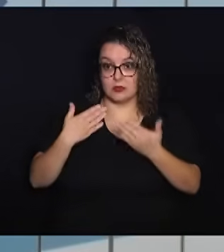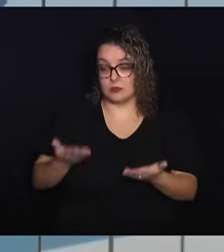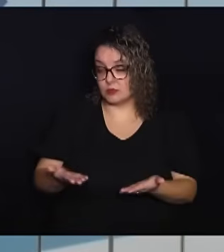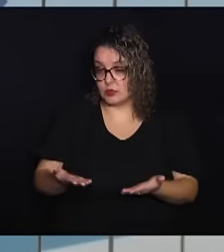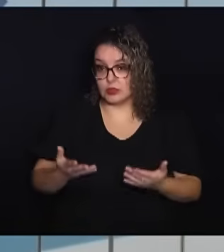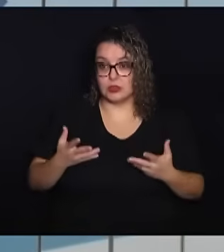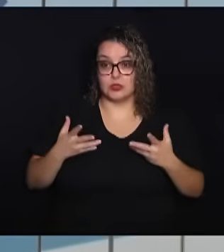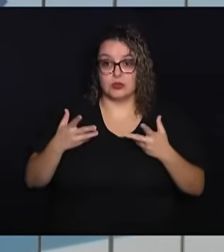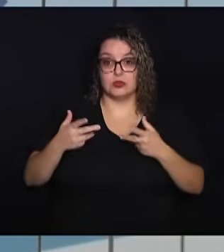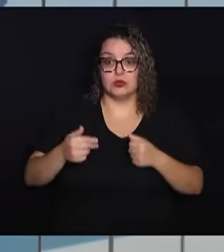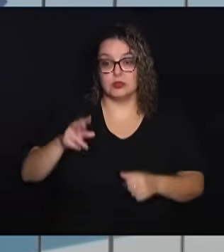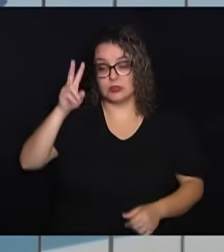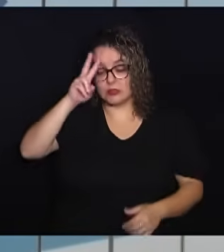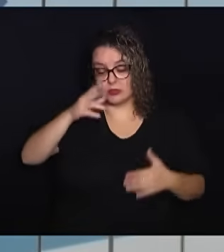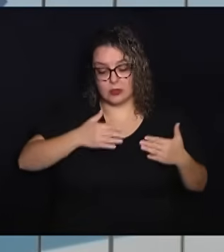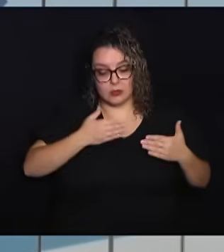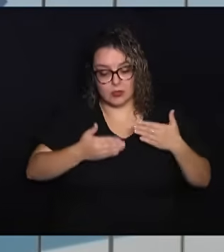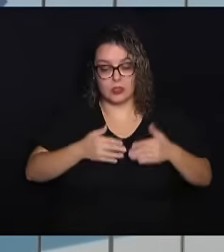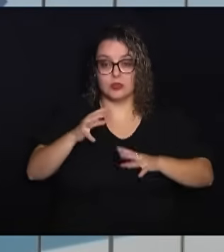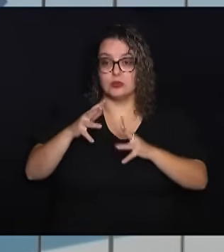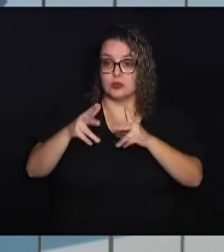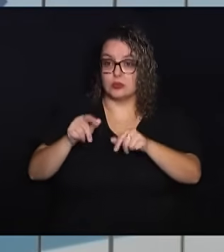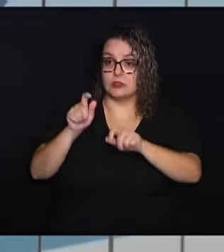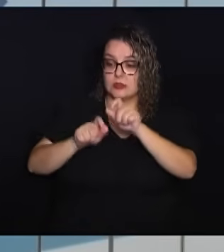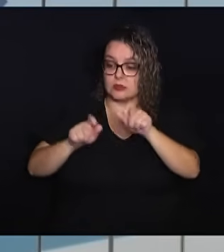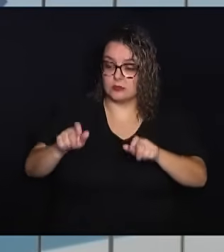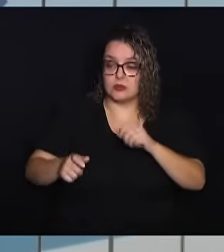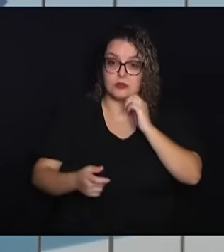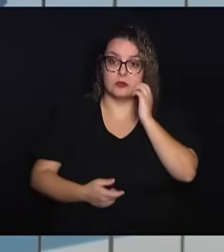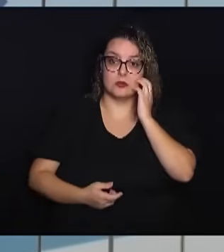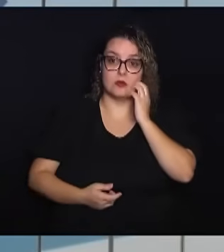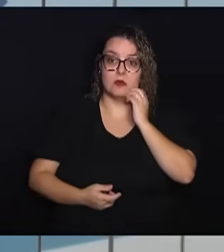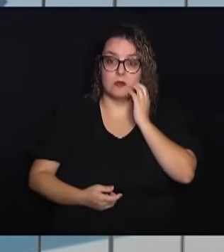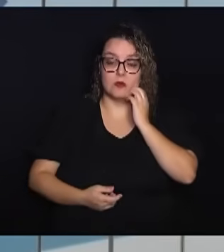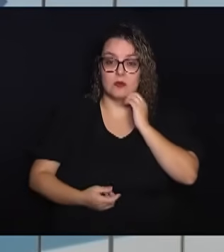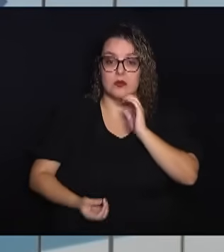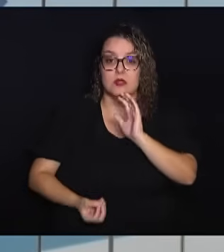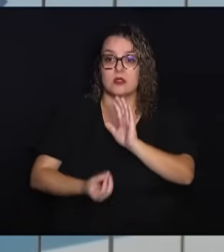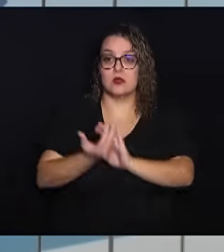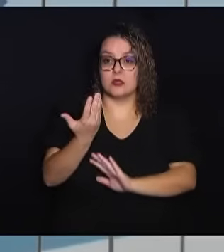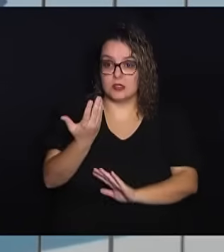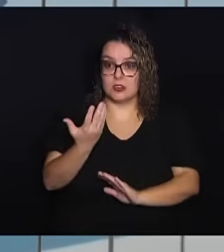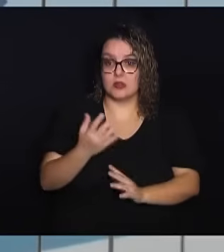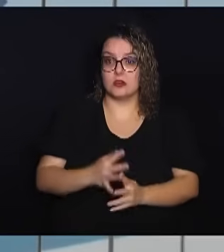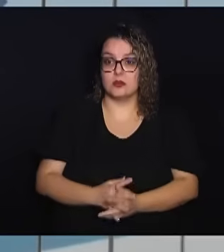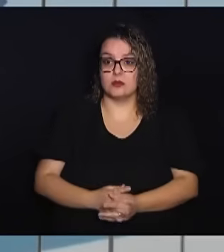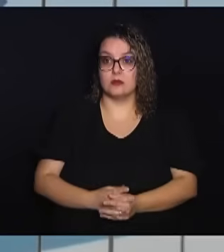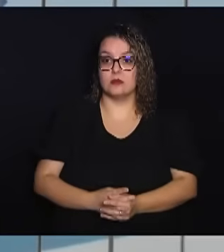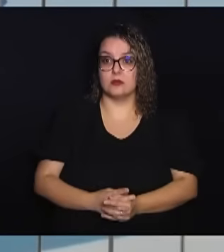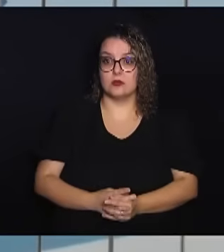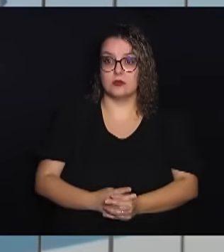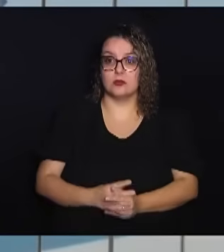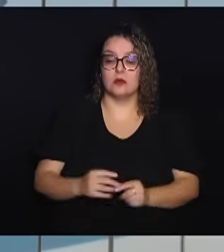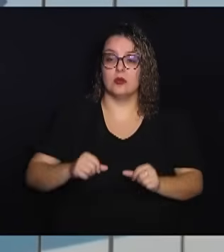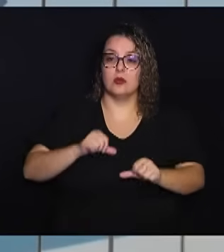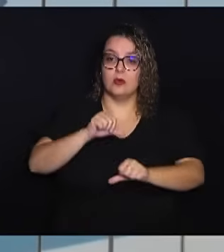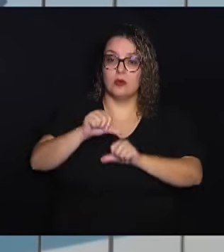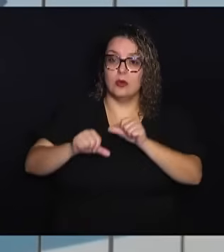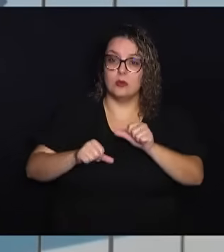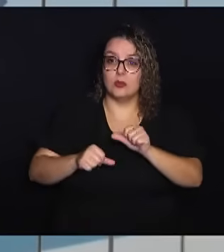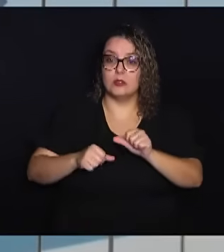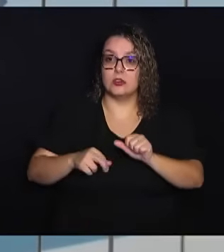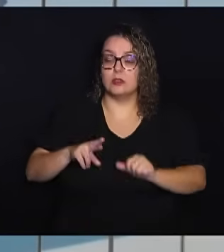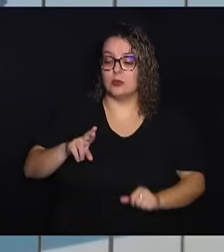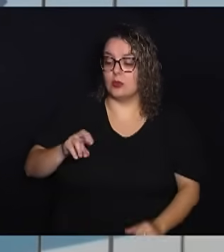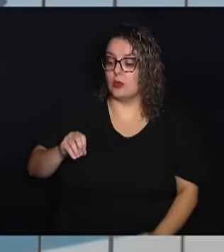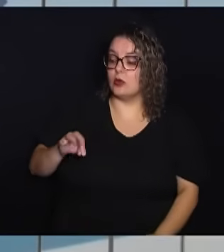Todas essas histórias, todas as pessoas que criaram, que mudaram o roteiro e